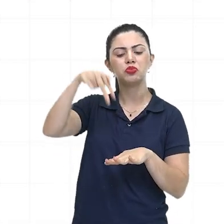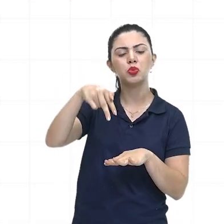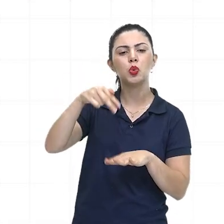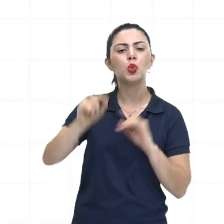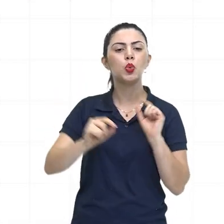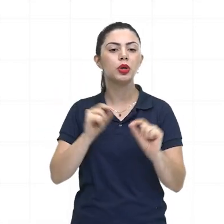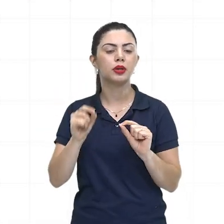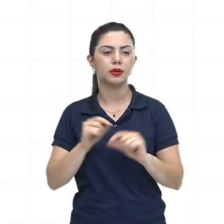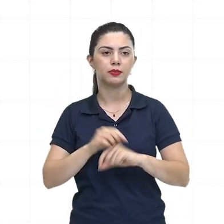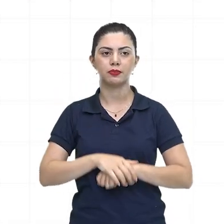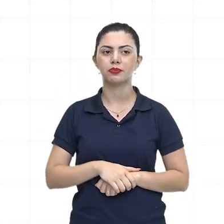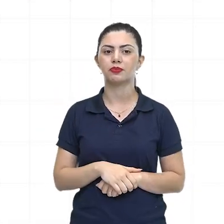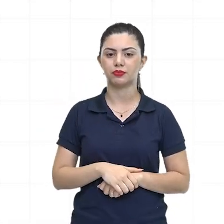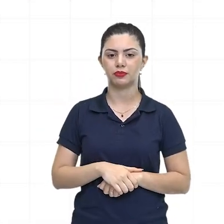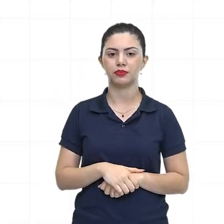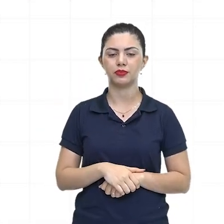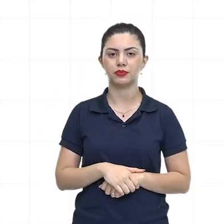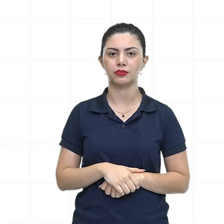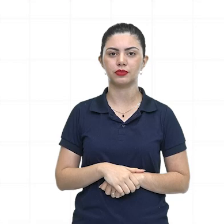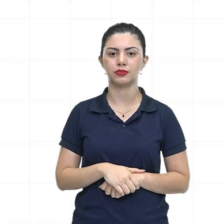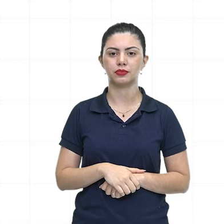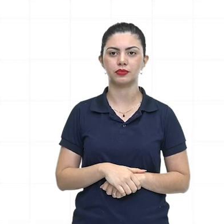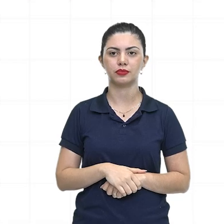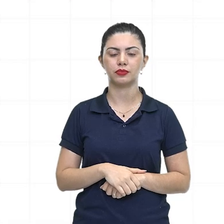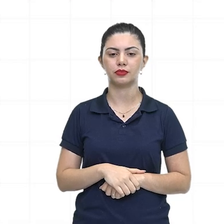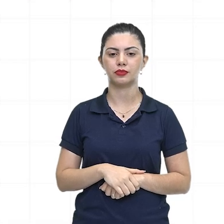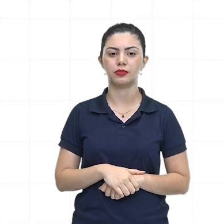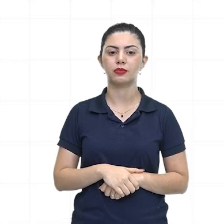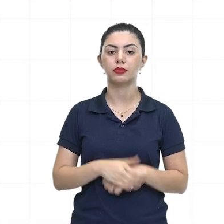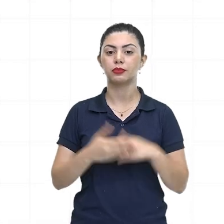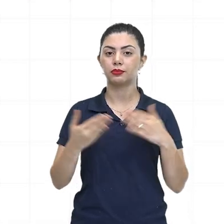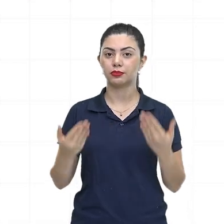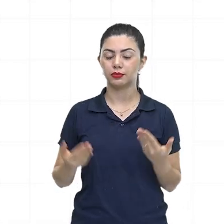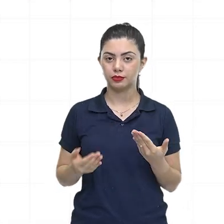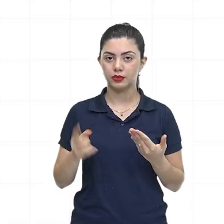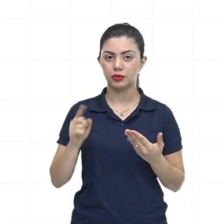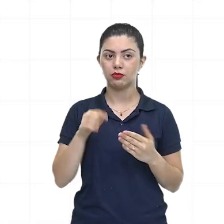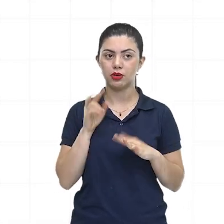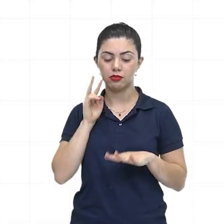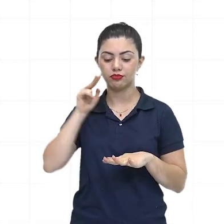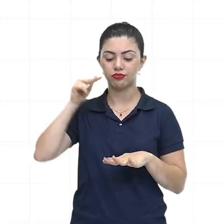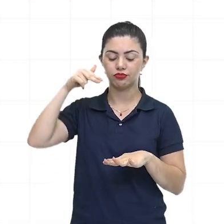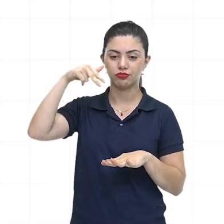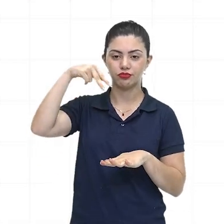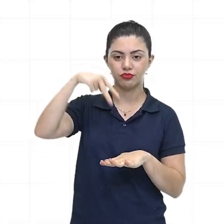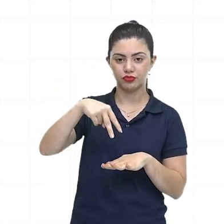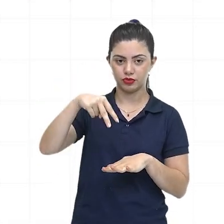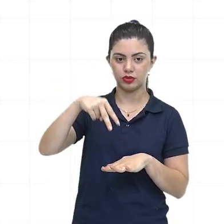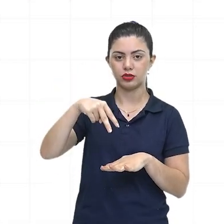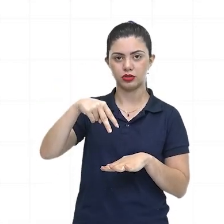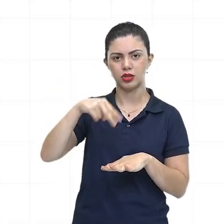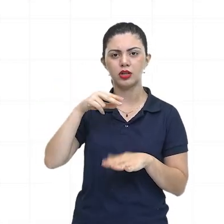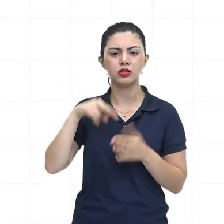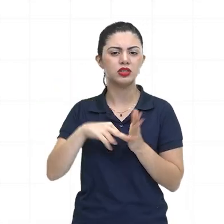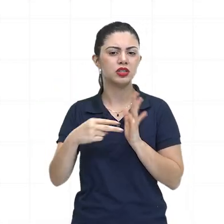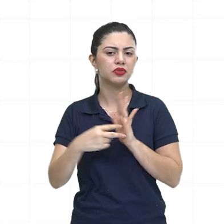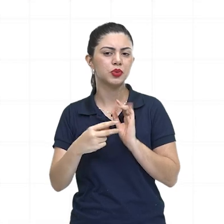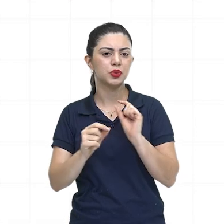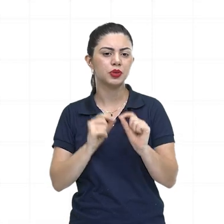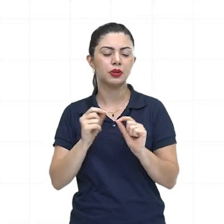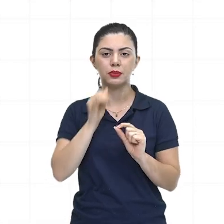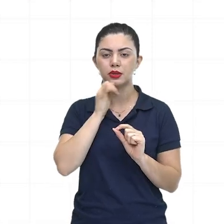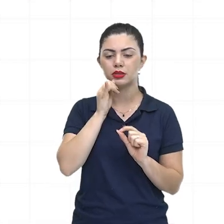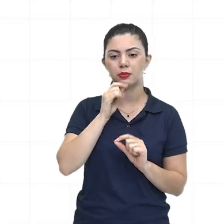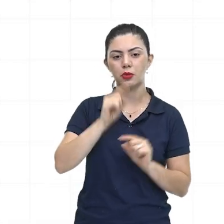Vista de pássaro ou vista de área, né? Ou vista de topo é a visualização de um